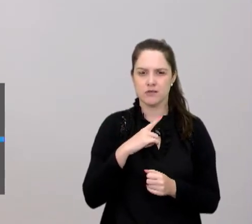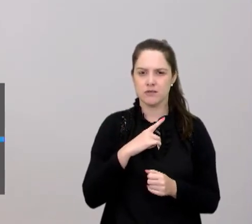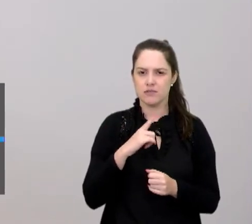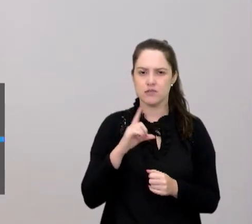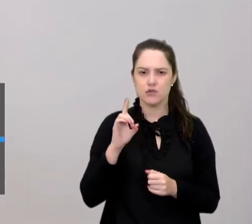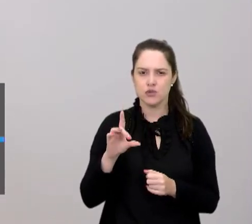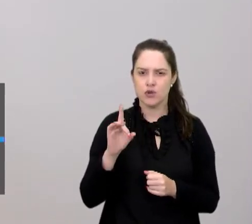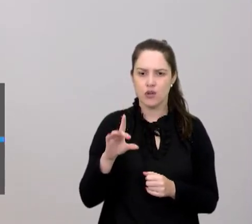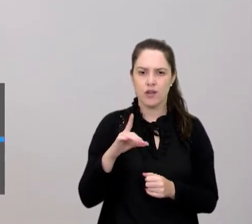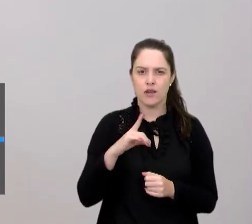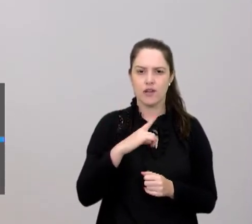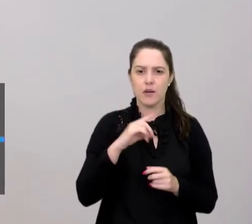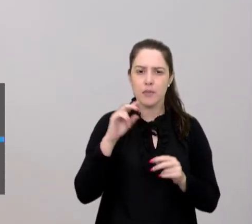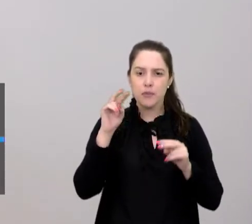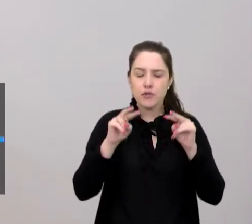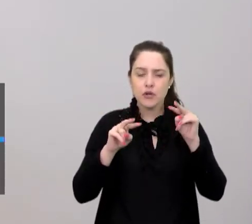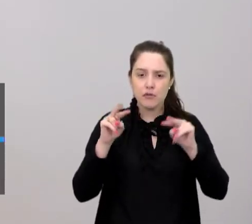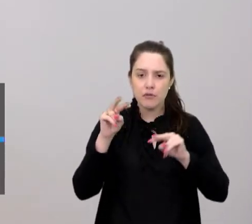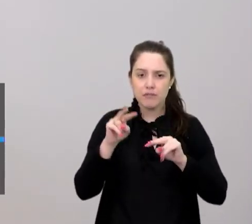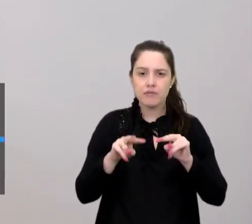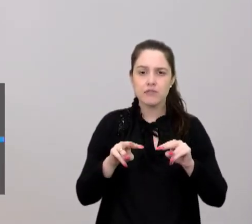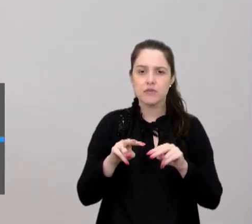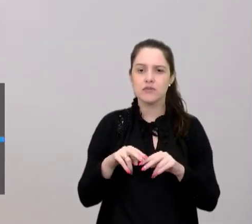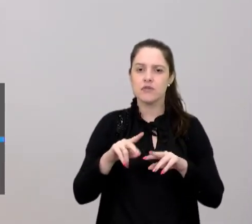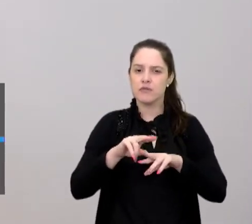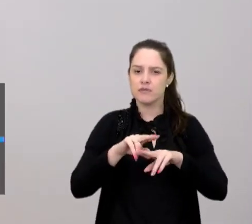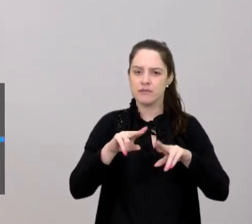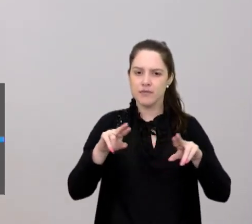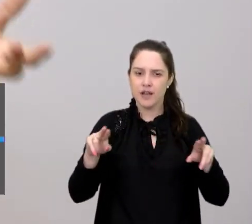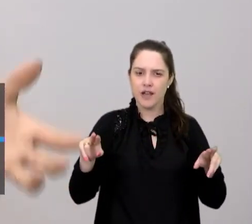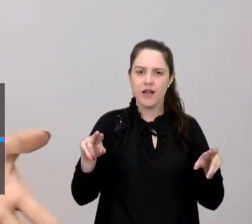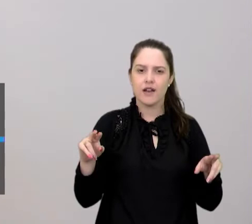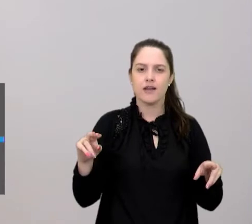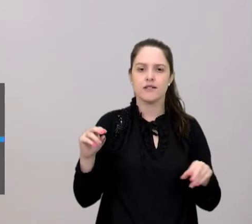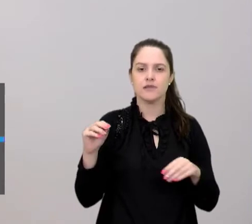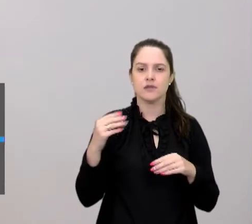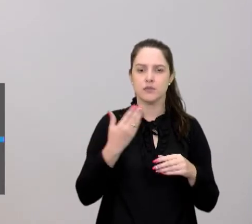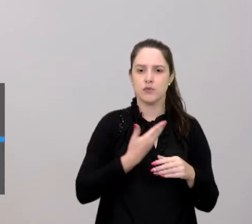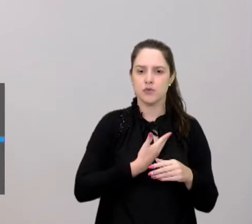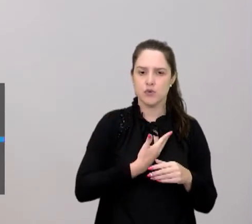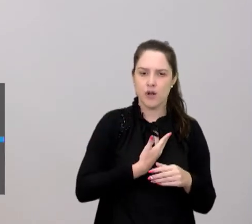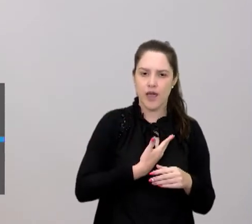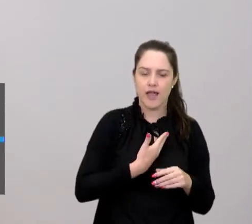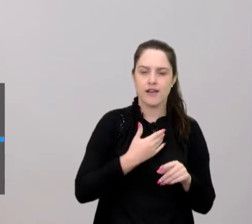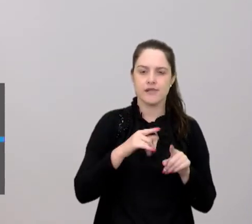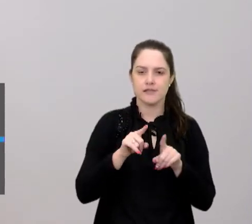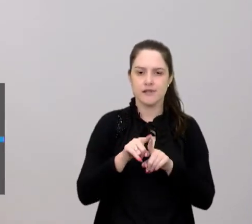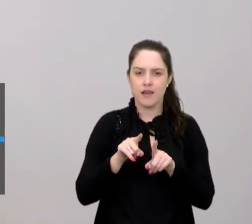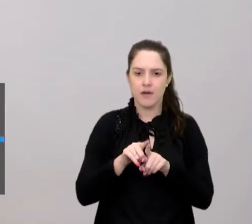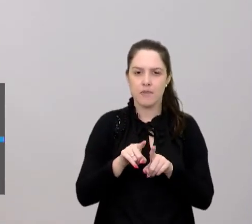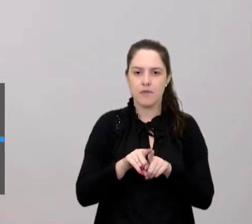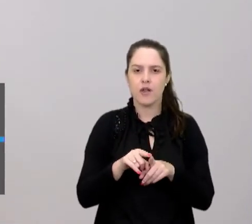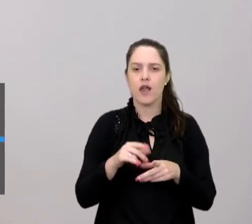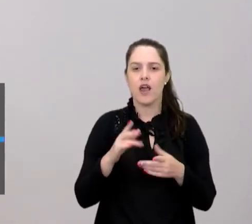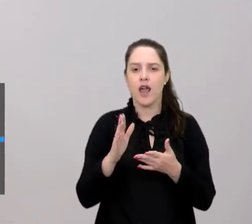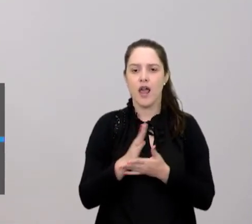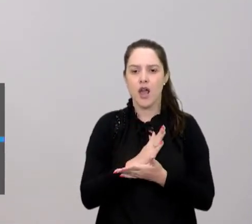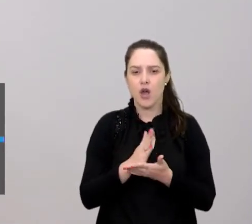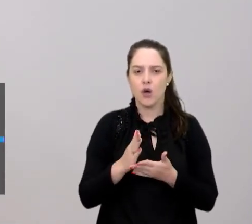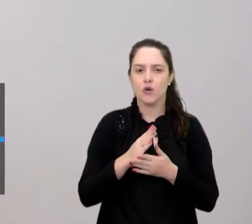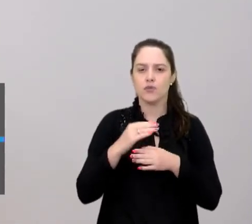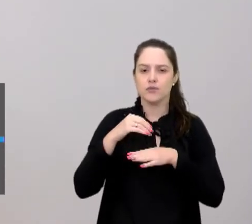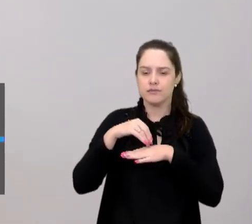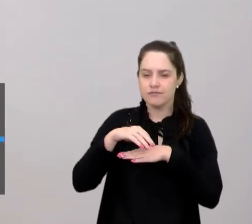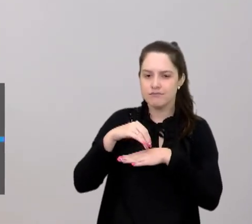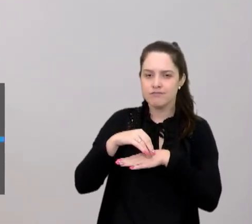meme, porque eu vejo muito. Então, meme. Ele já vai me direcionando. Apesar de que meus colegas, eles também funcionam um pouco com o algoritmo, né? Recebem um pouco de